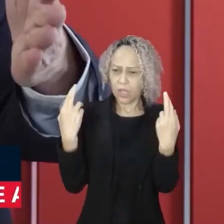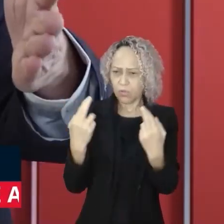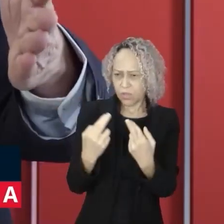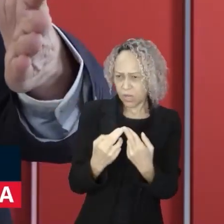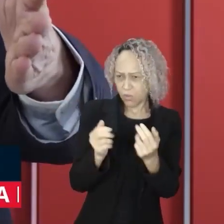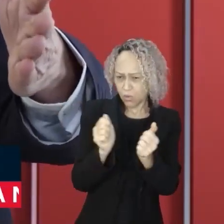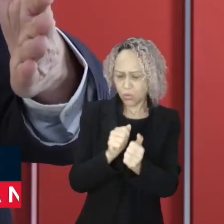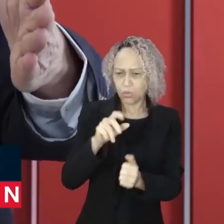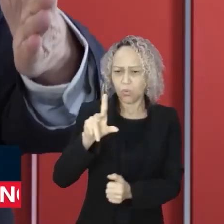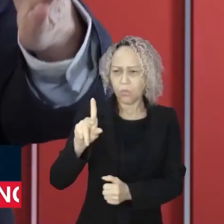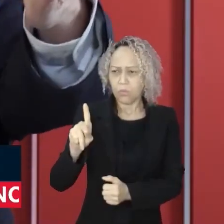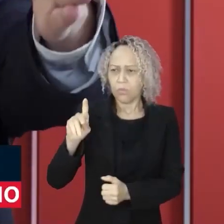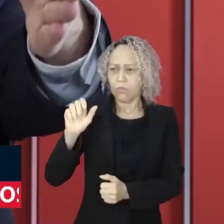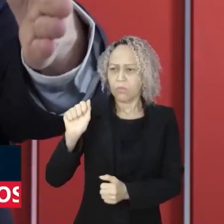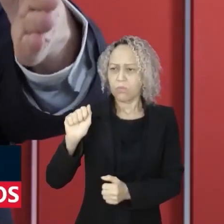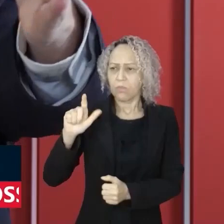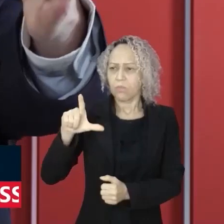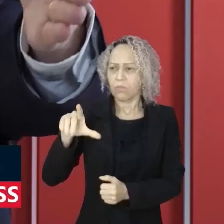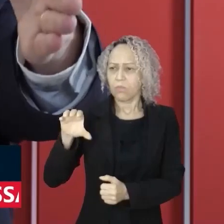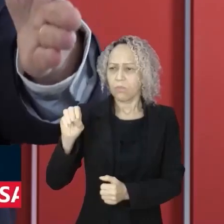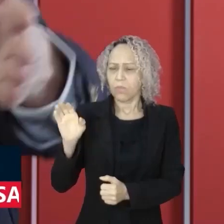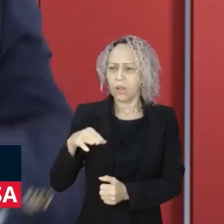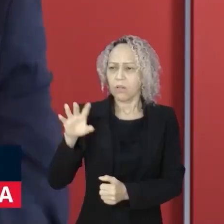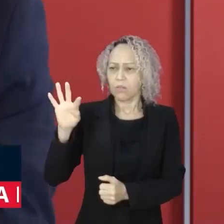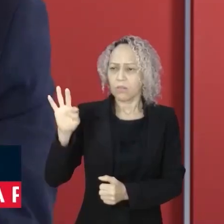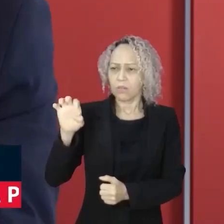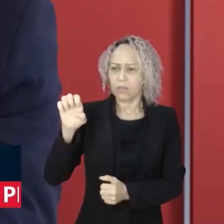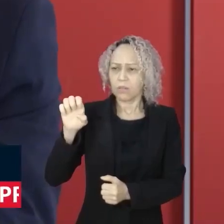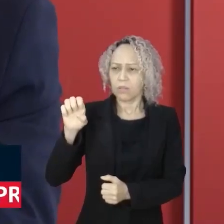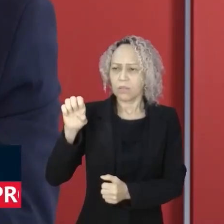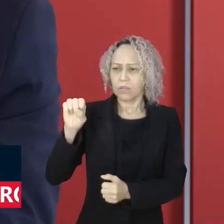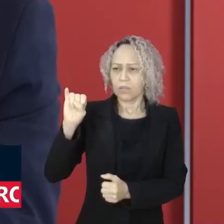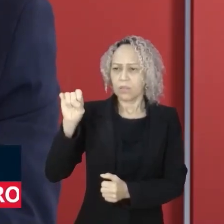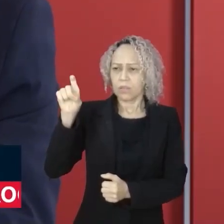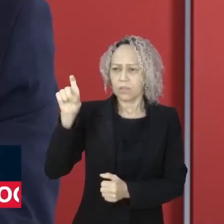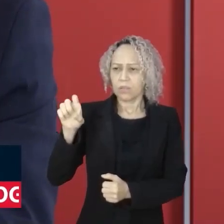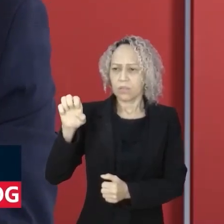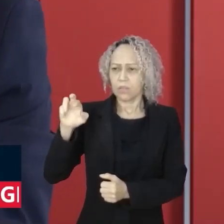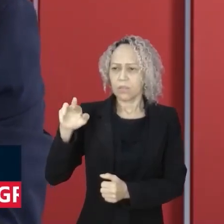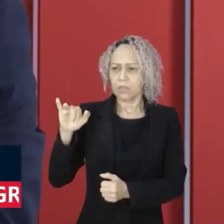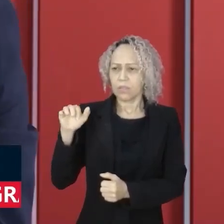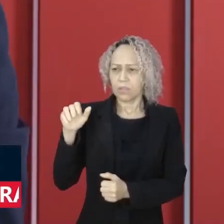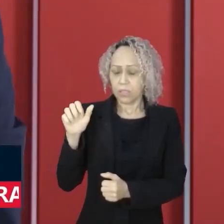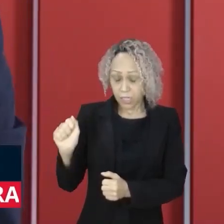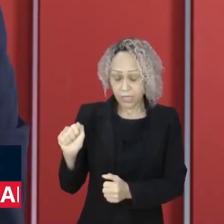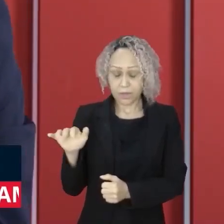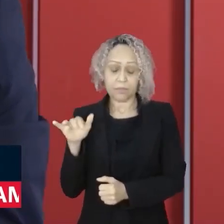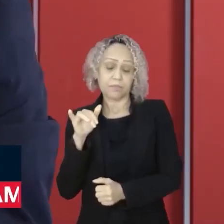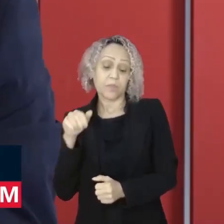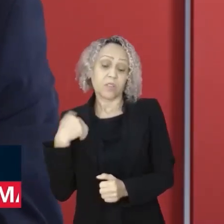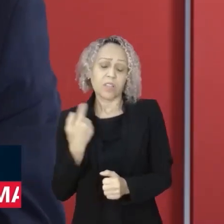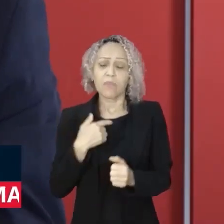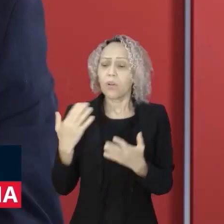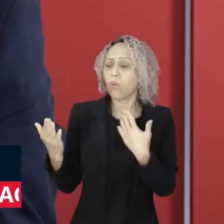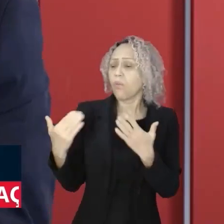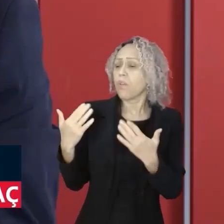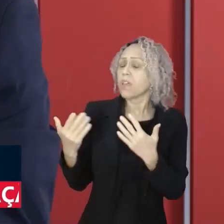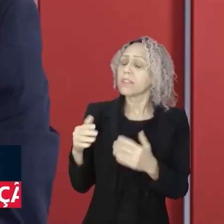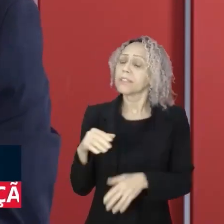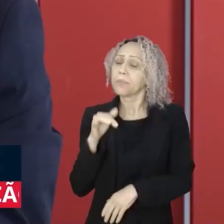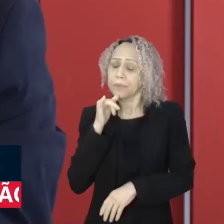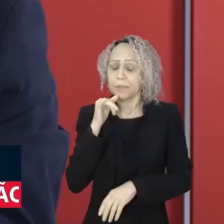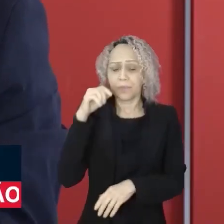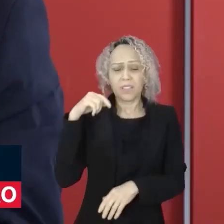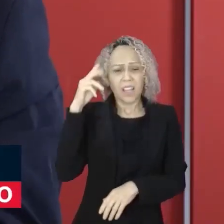uma que bate o coco lá, uma mulher que quebra o coco lá, as quebradeiras de coco, tá? Bom, elas estão lá